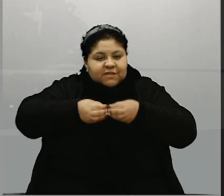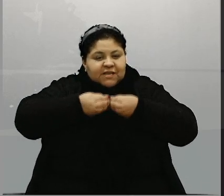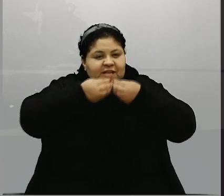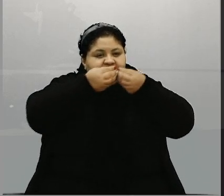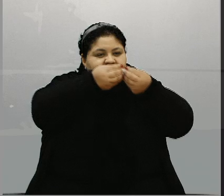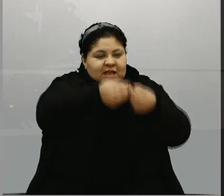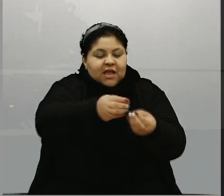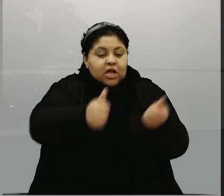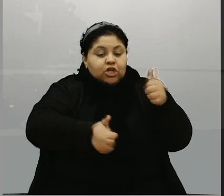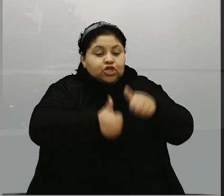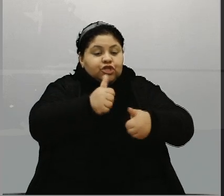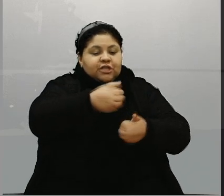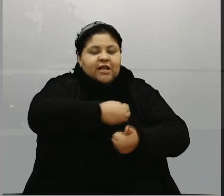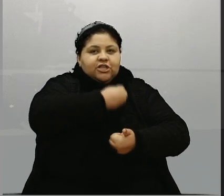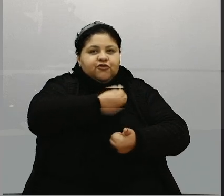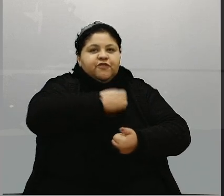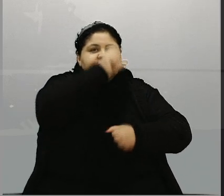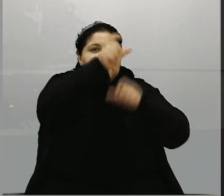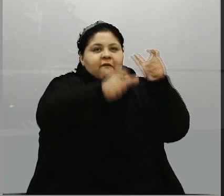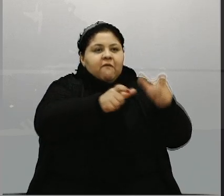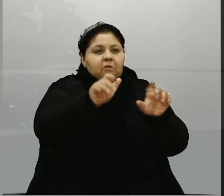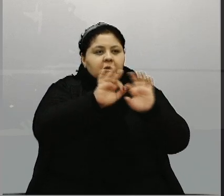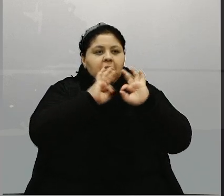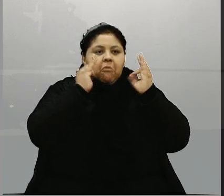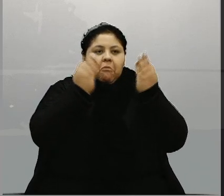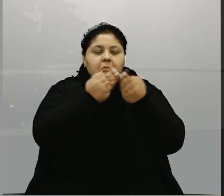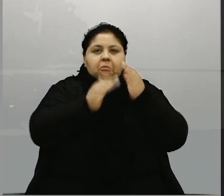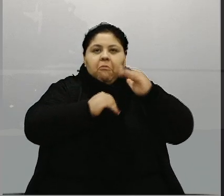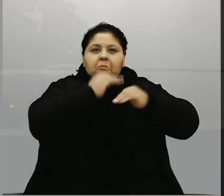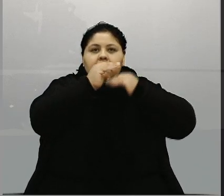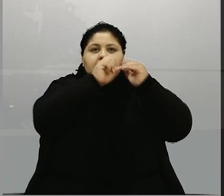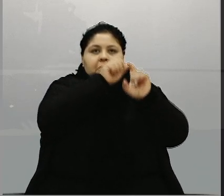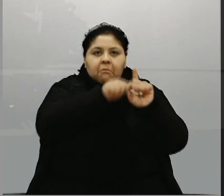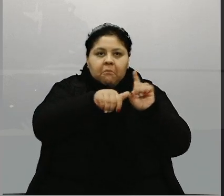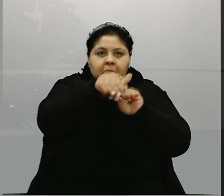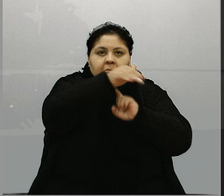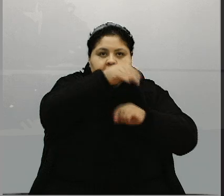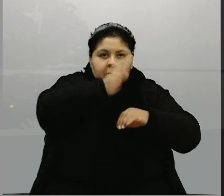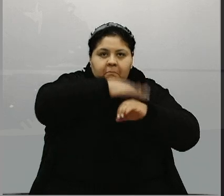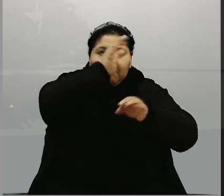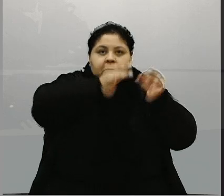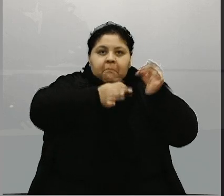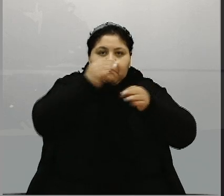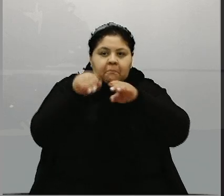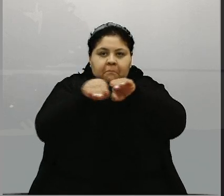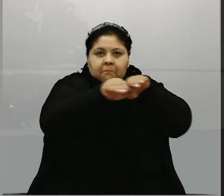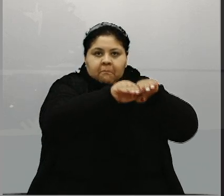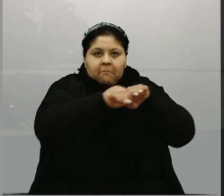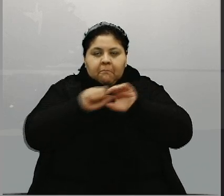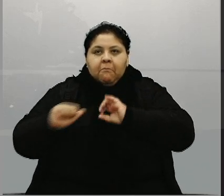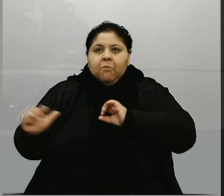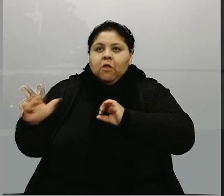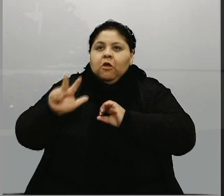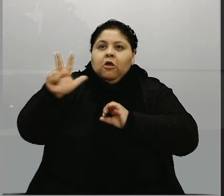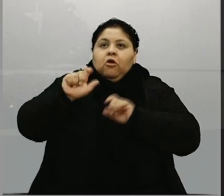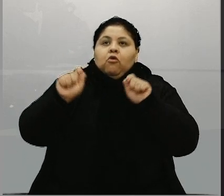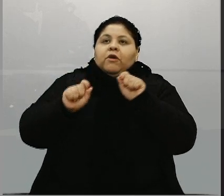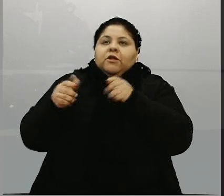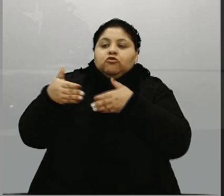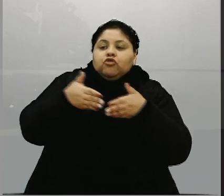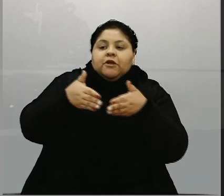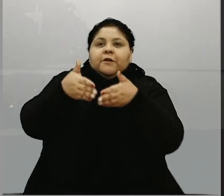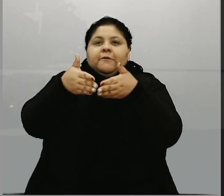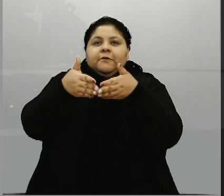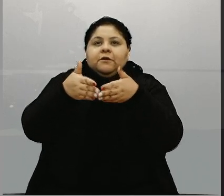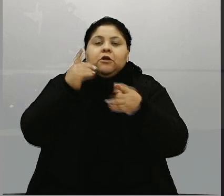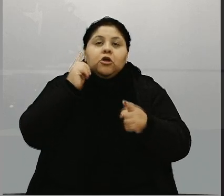dignidade e o valor do indivíduo, família, desenvolvendo assim uma sociedade mais justa. Nossos valores, aquilo que nos norteia.